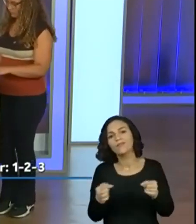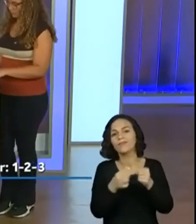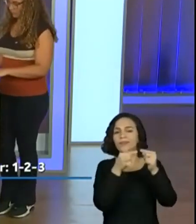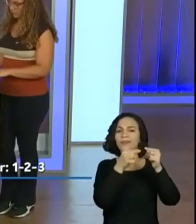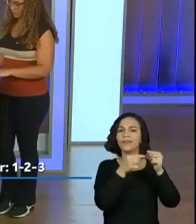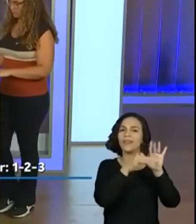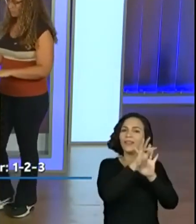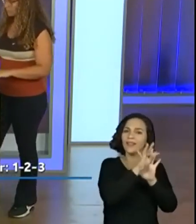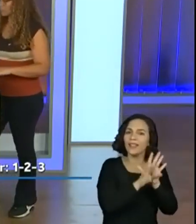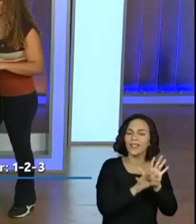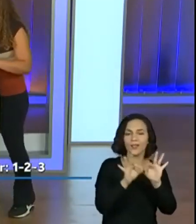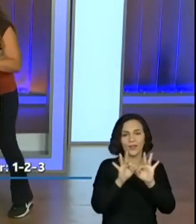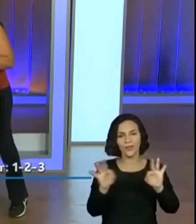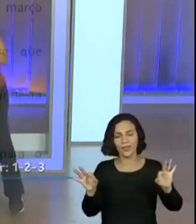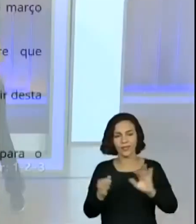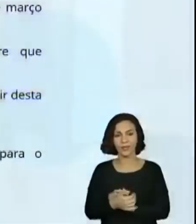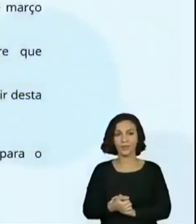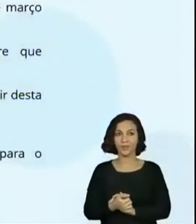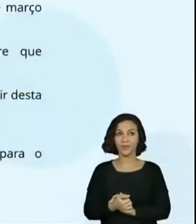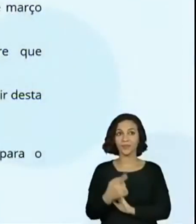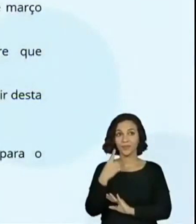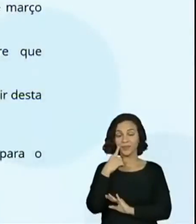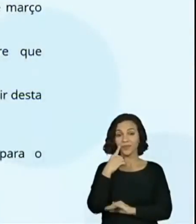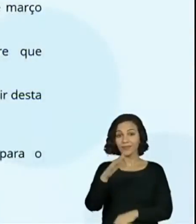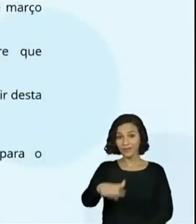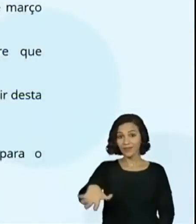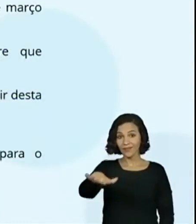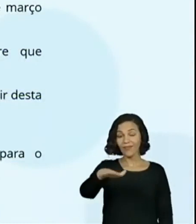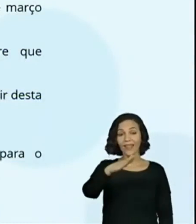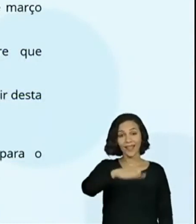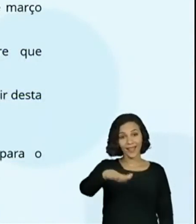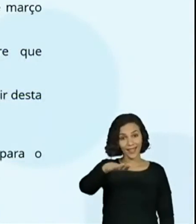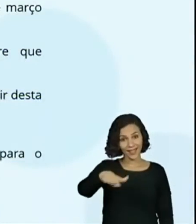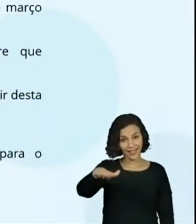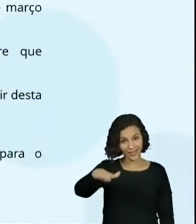texto, né? As crianças, olha lá.